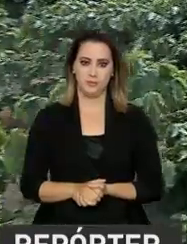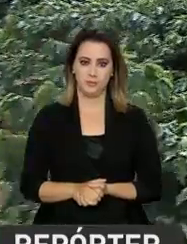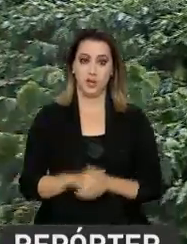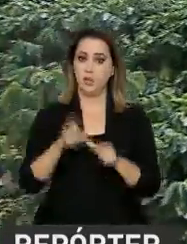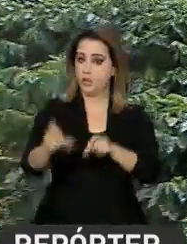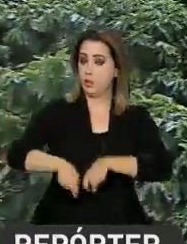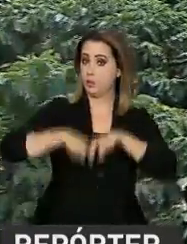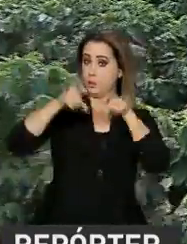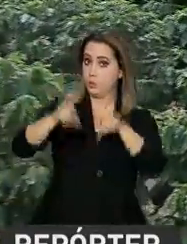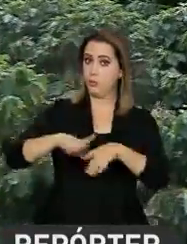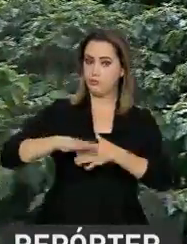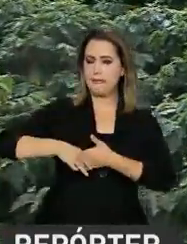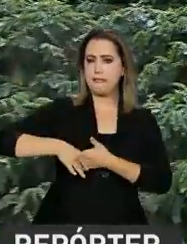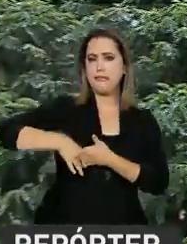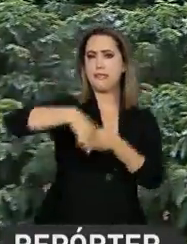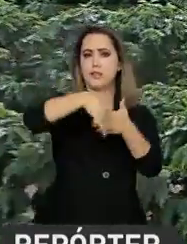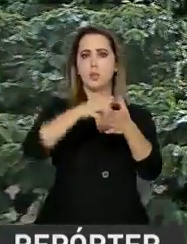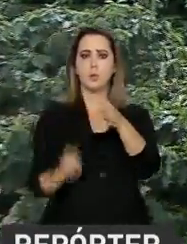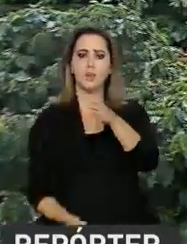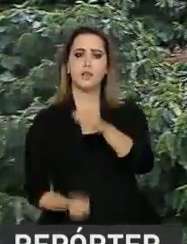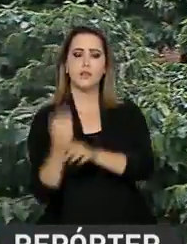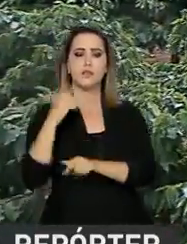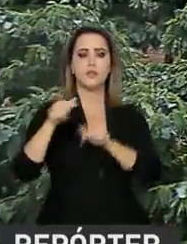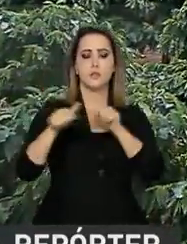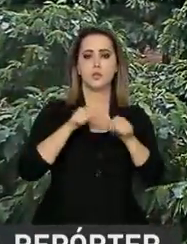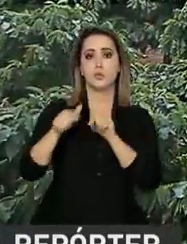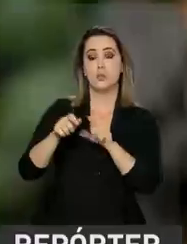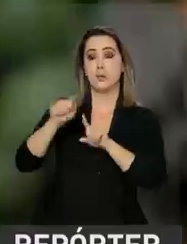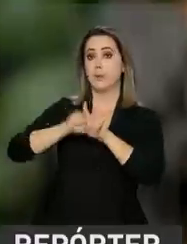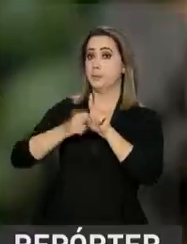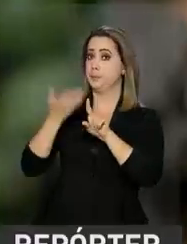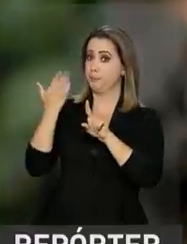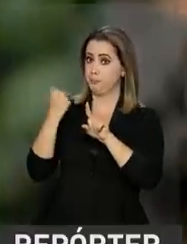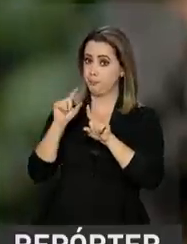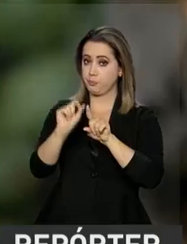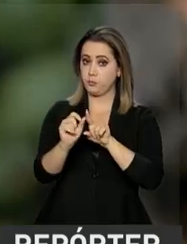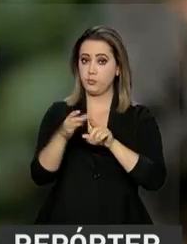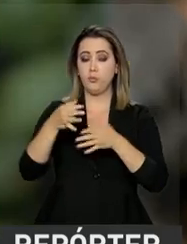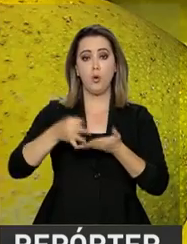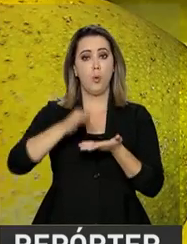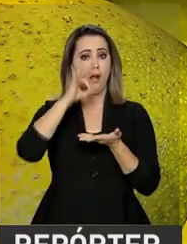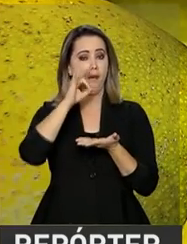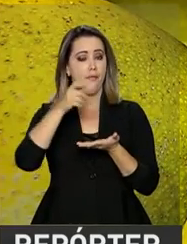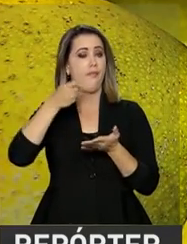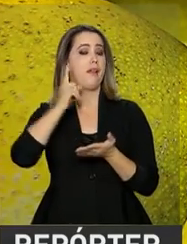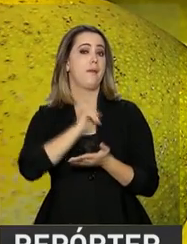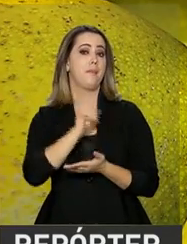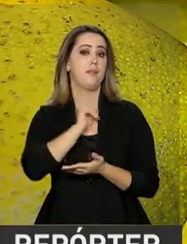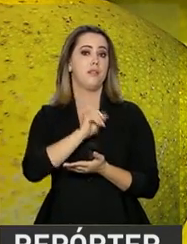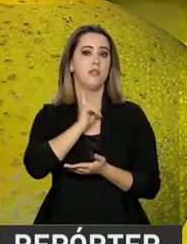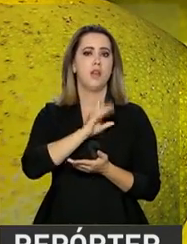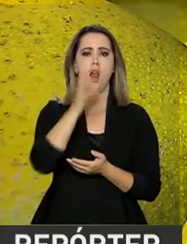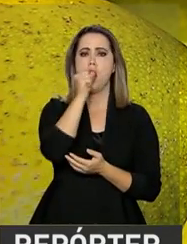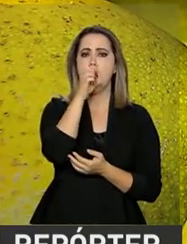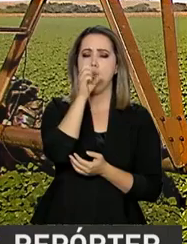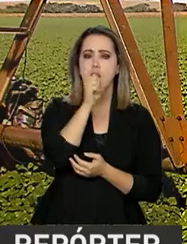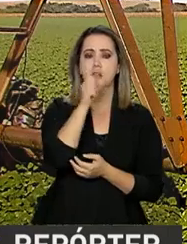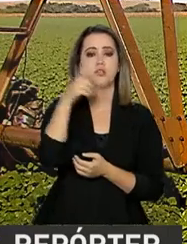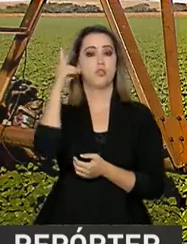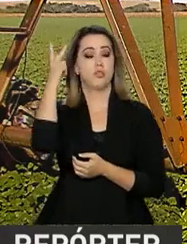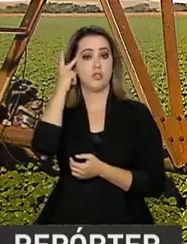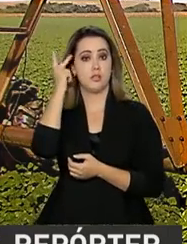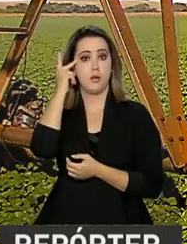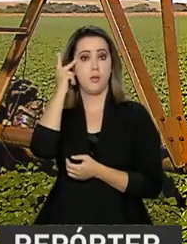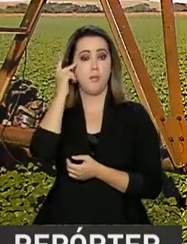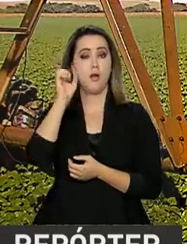A agricultura liderou a geração de empregos no mês passado. O café em Minas, o cultivo de laranja em São Paulo e